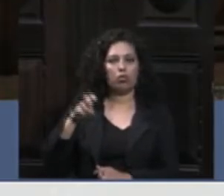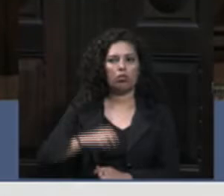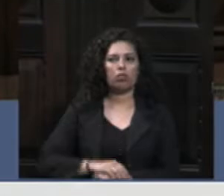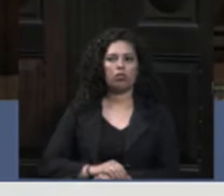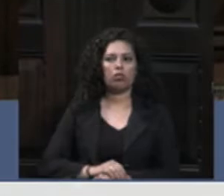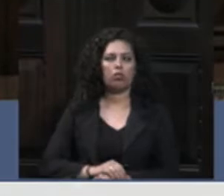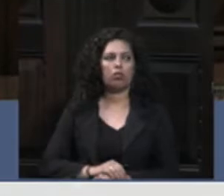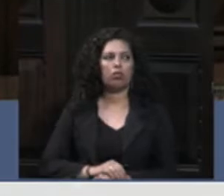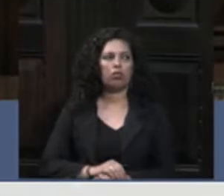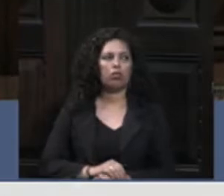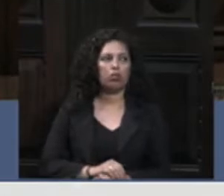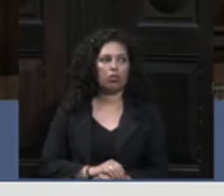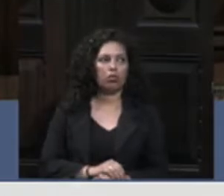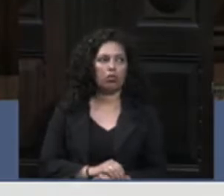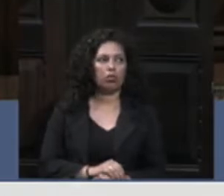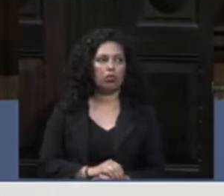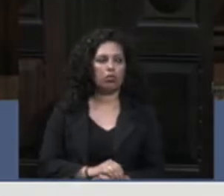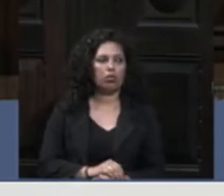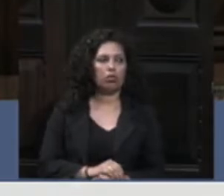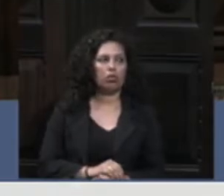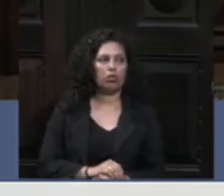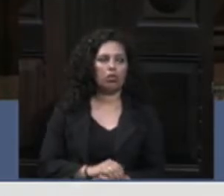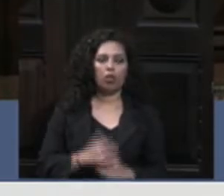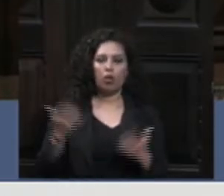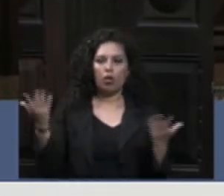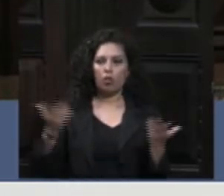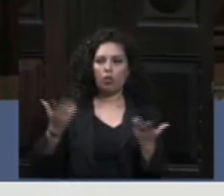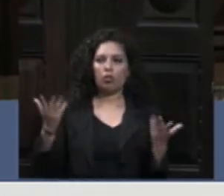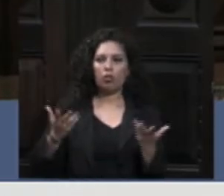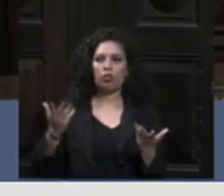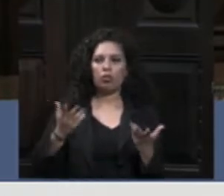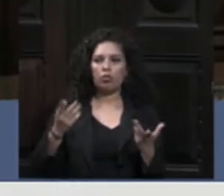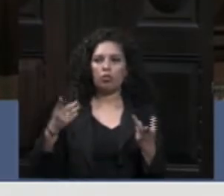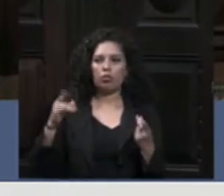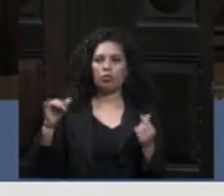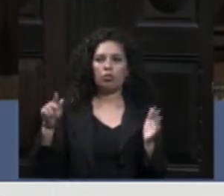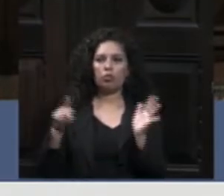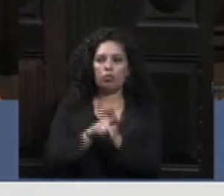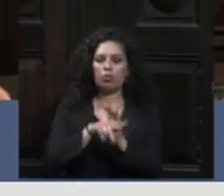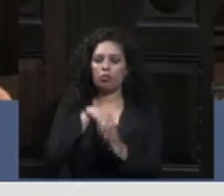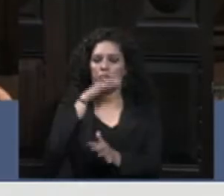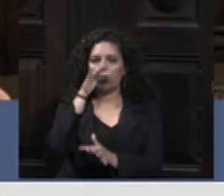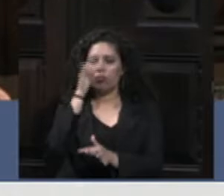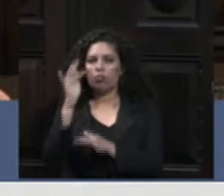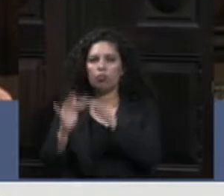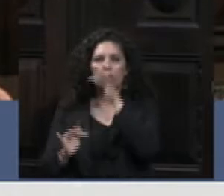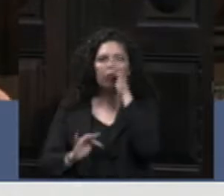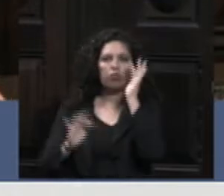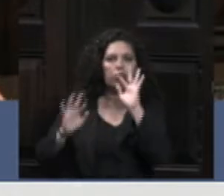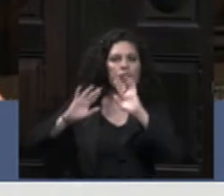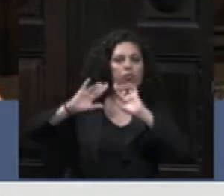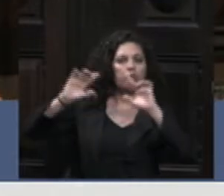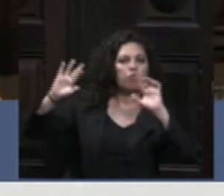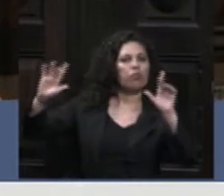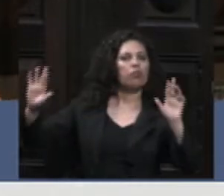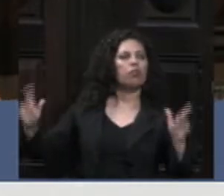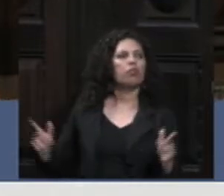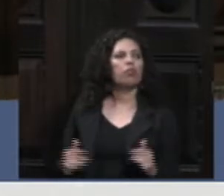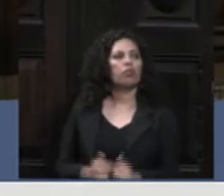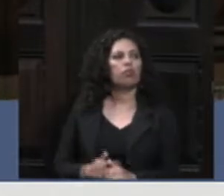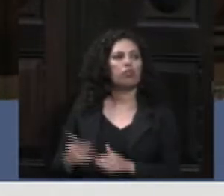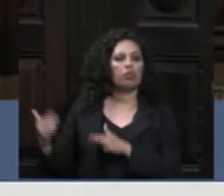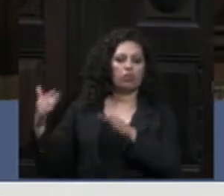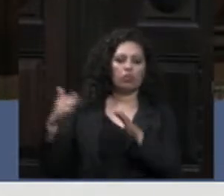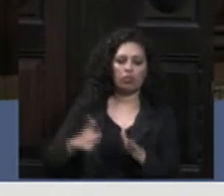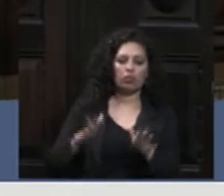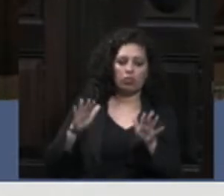na estação da primavera. Queria então aqui prestar